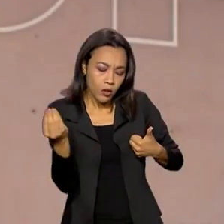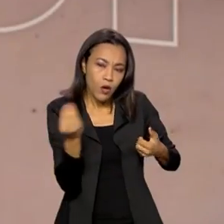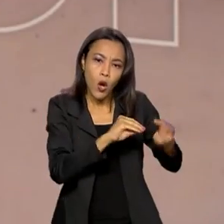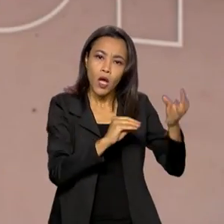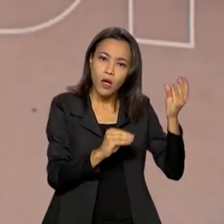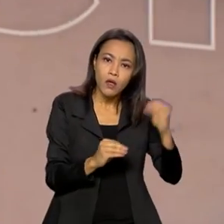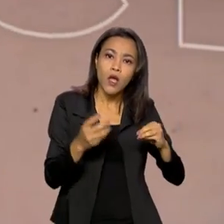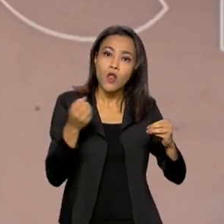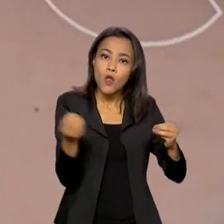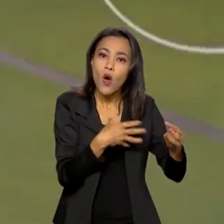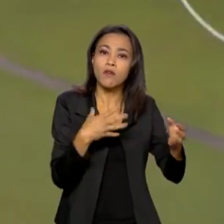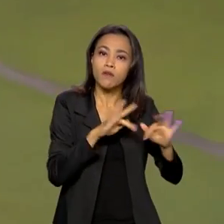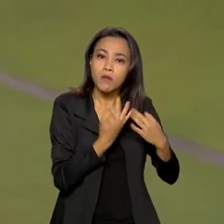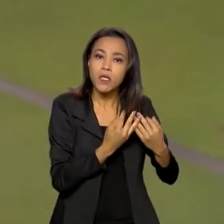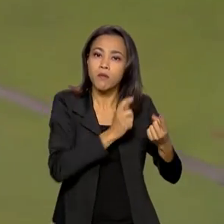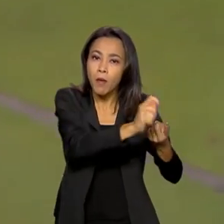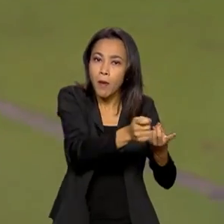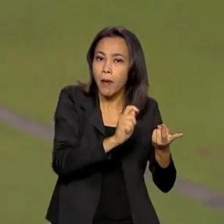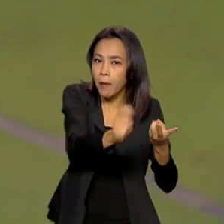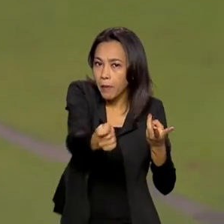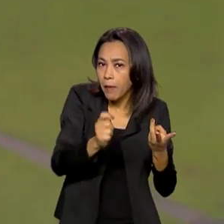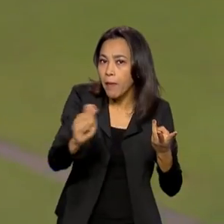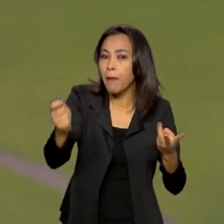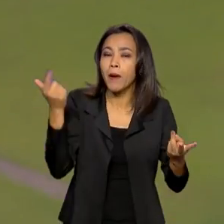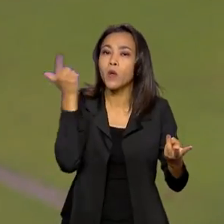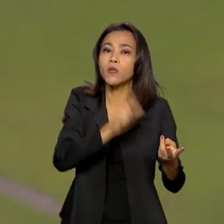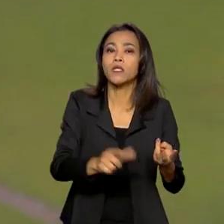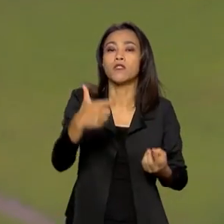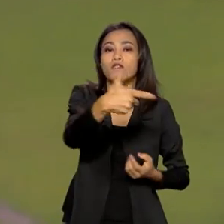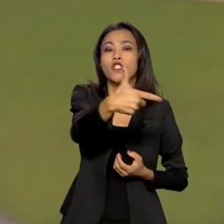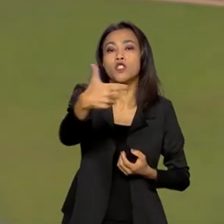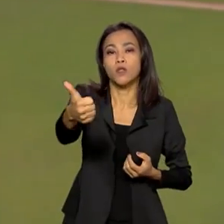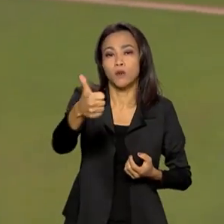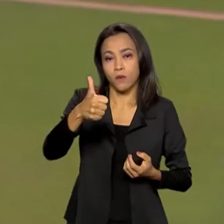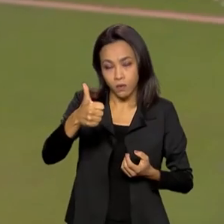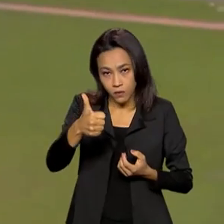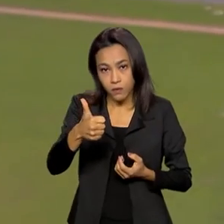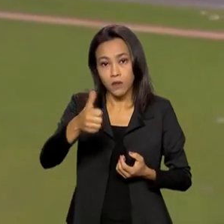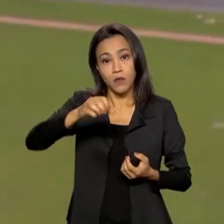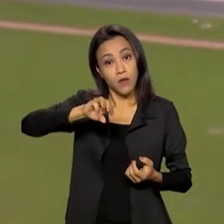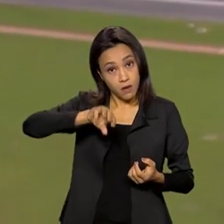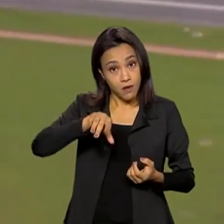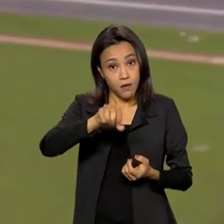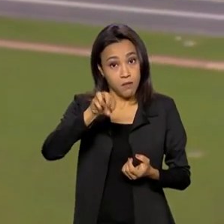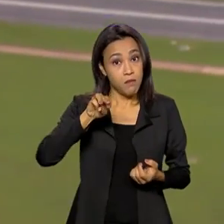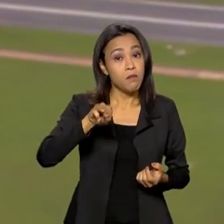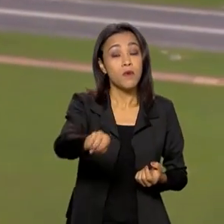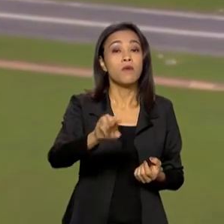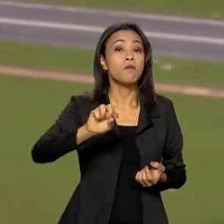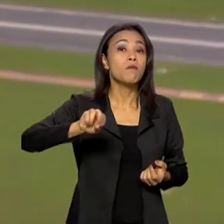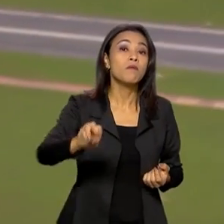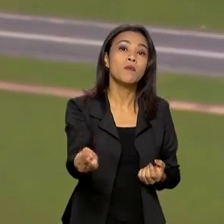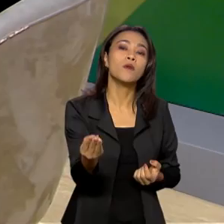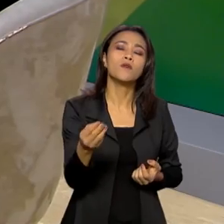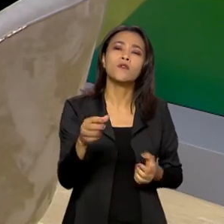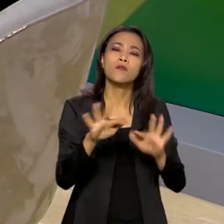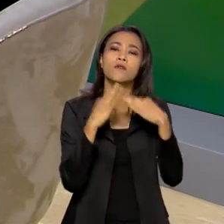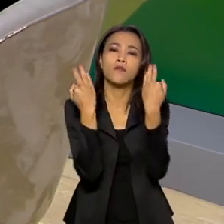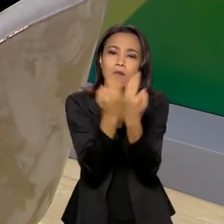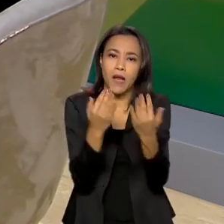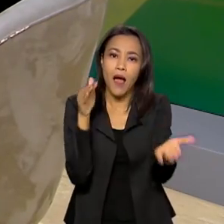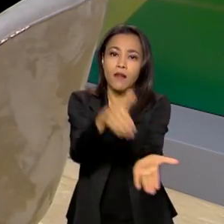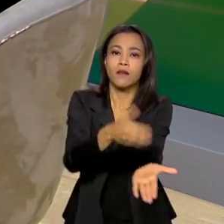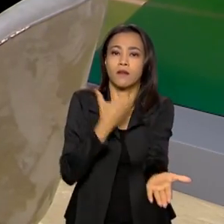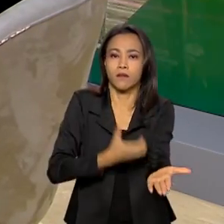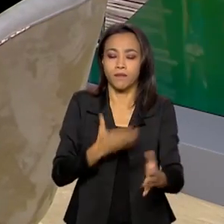final do ano ultrapassando aí as 21 milhões de famílias até o final do ano essa é a nossa projeção agora ao mesmo tempo que existe essa